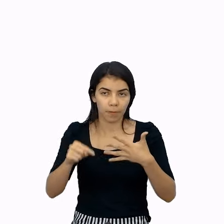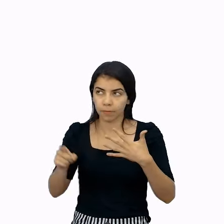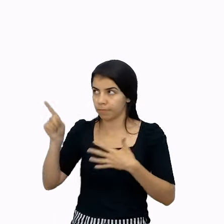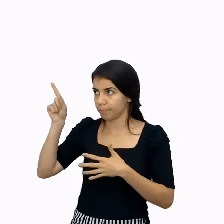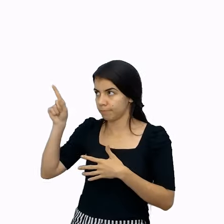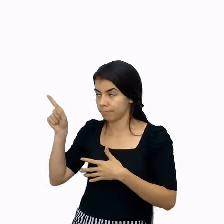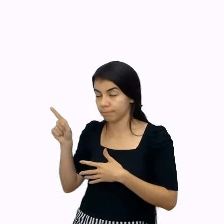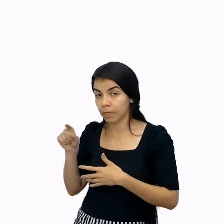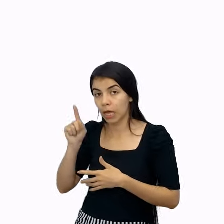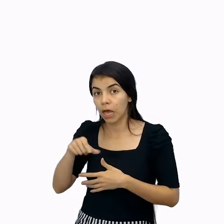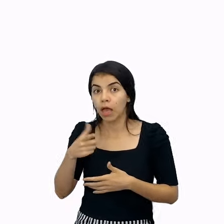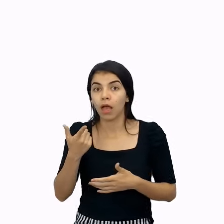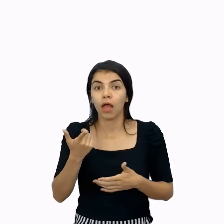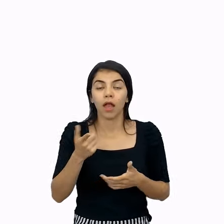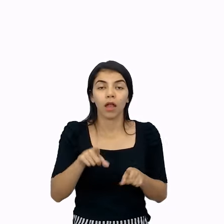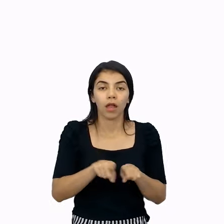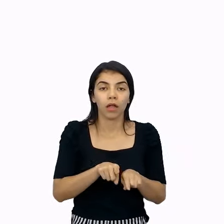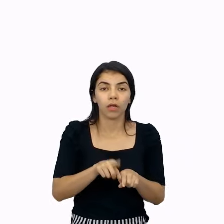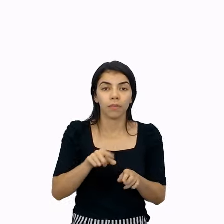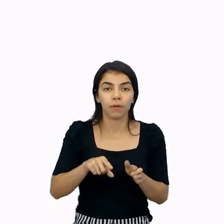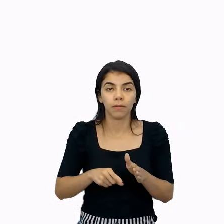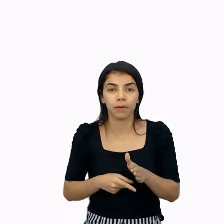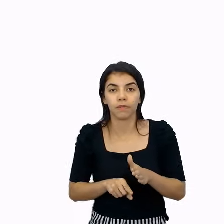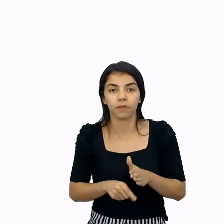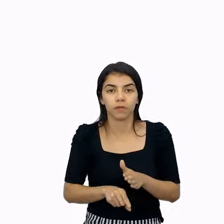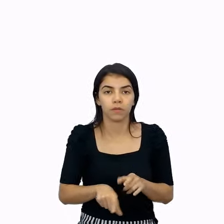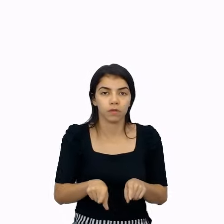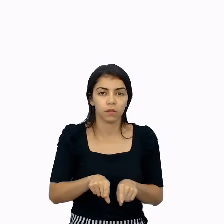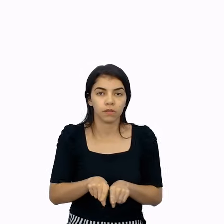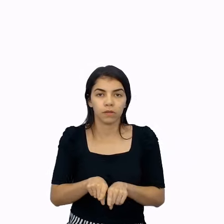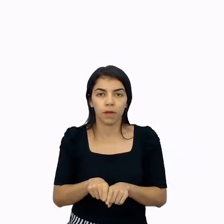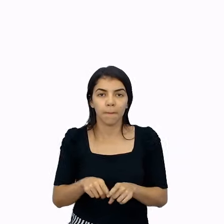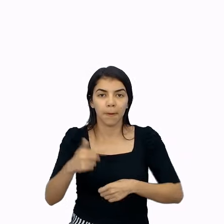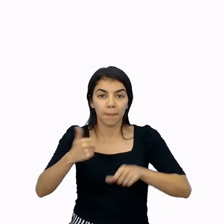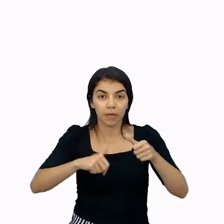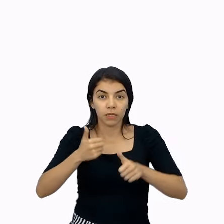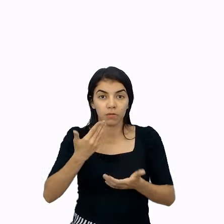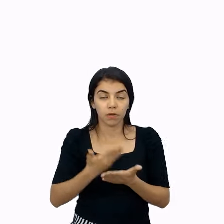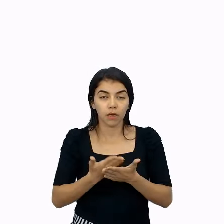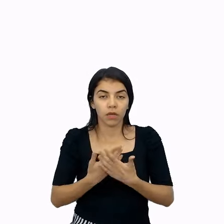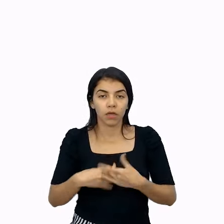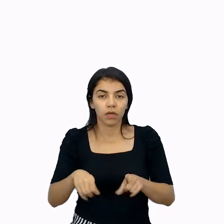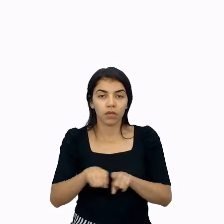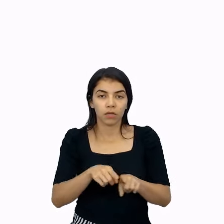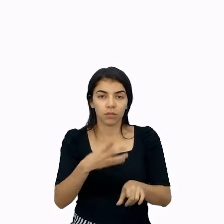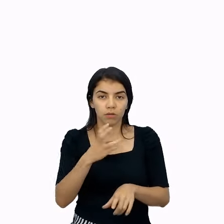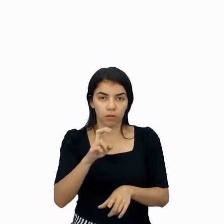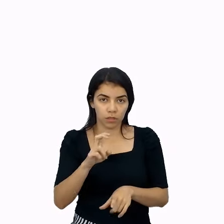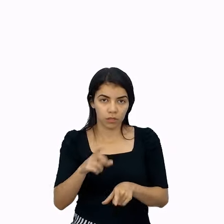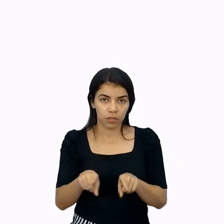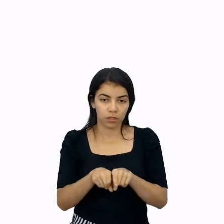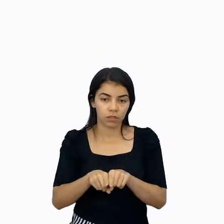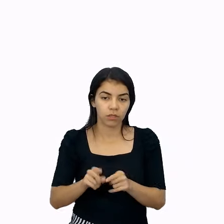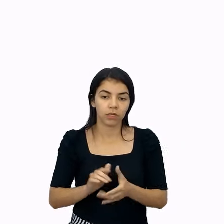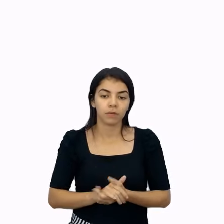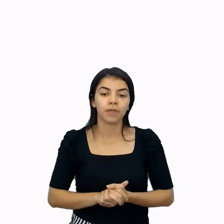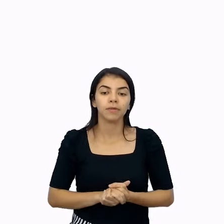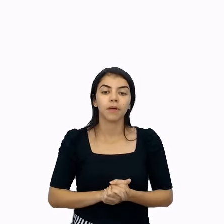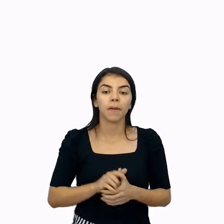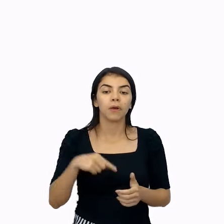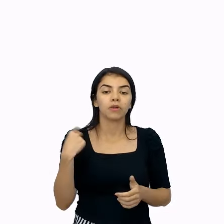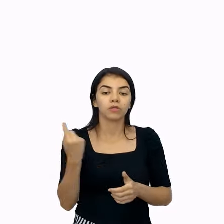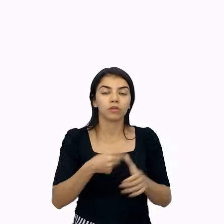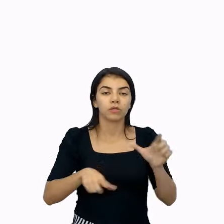dos motivos, né, para que se possa aprofundar nas análises dessas aulas, em razão desses 45 minutos, tá? Por isso que nós